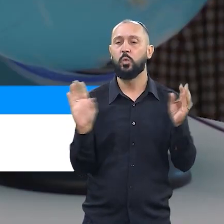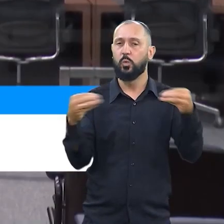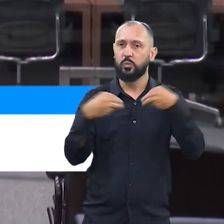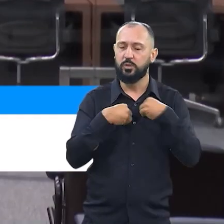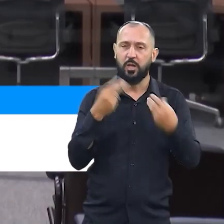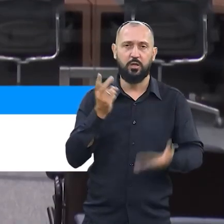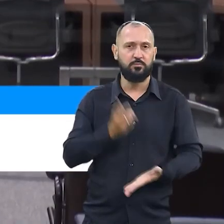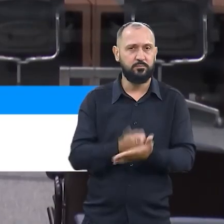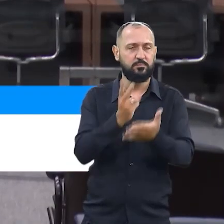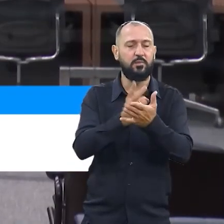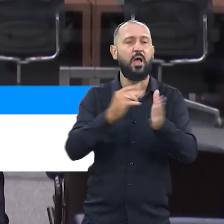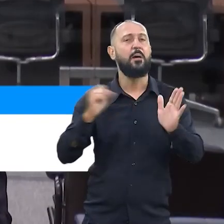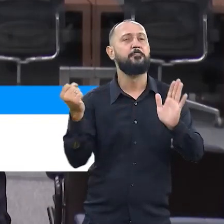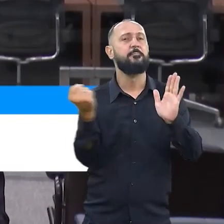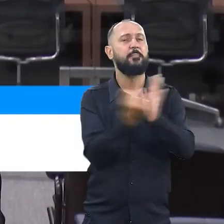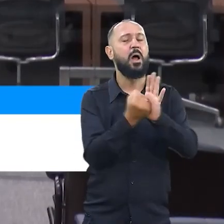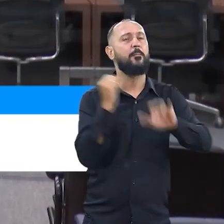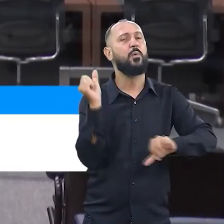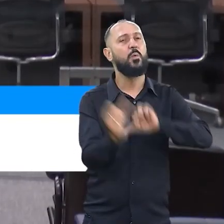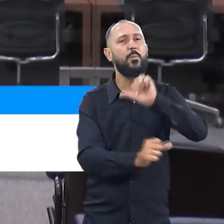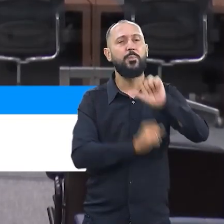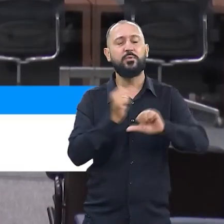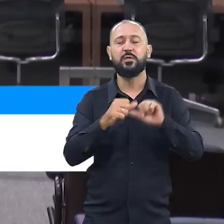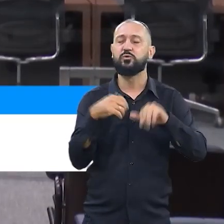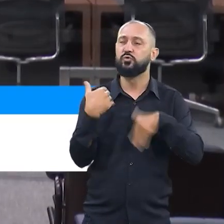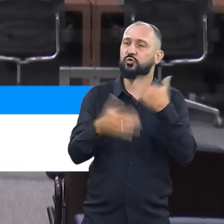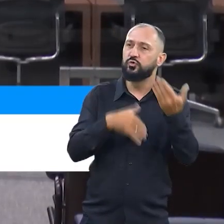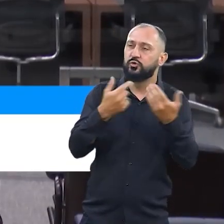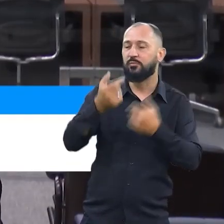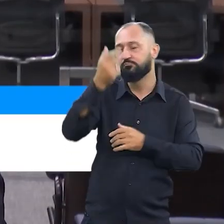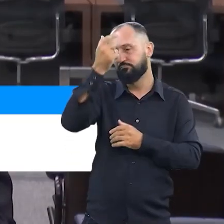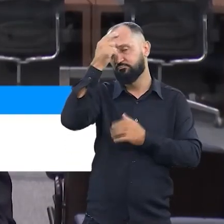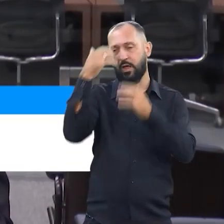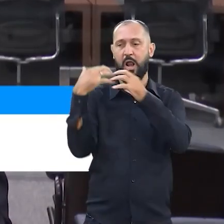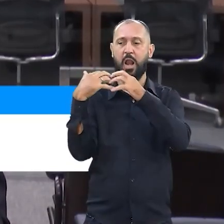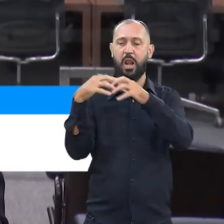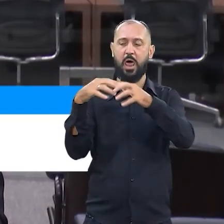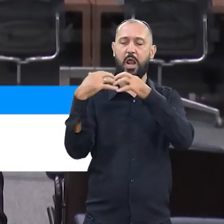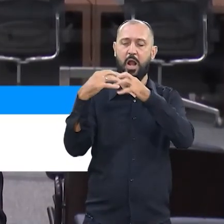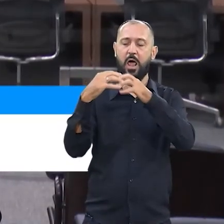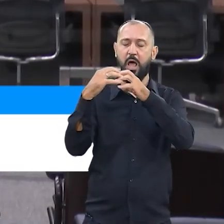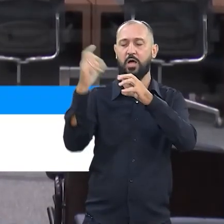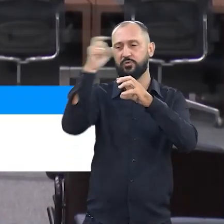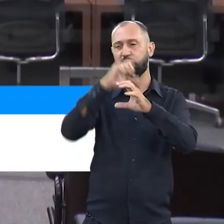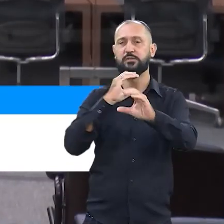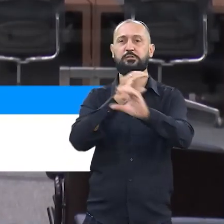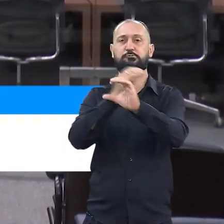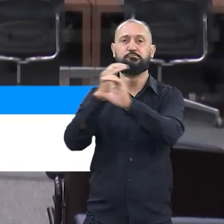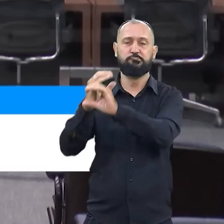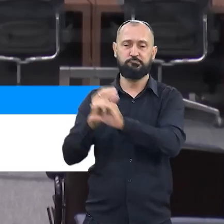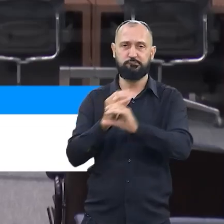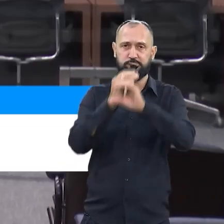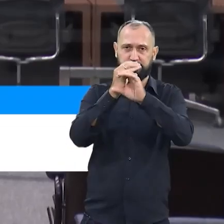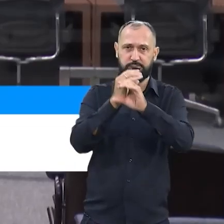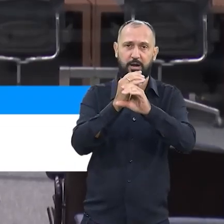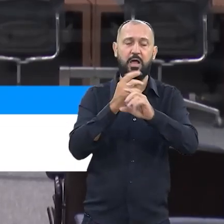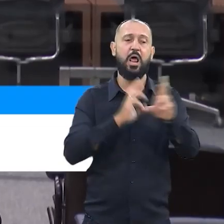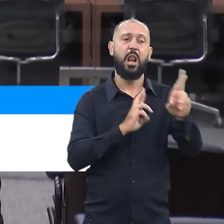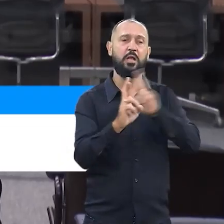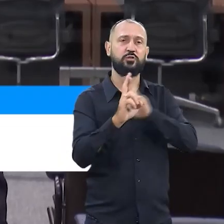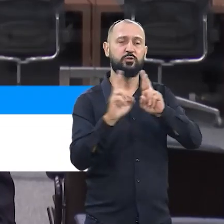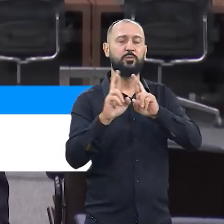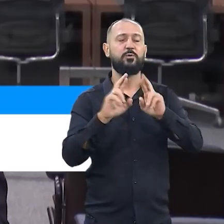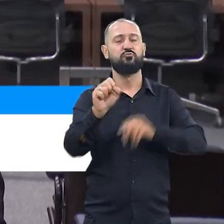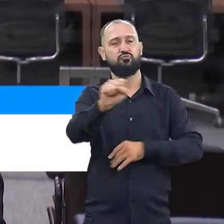desgastante. O TEA é uma condição permanente marcada por alterações no desenvolvimento neurológico relacionadas com dificuldade de